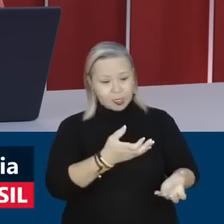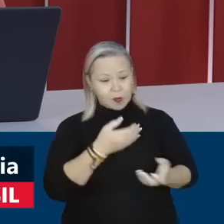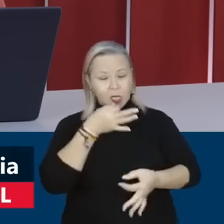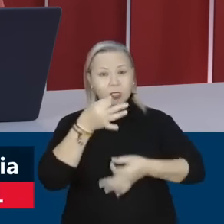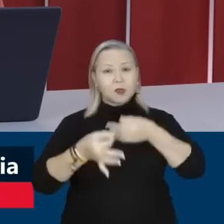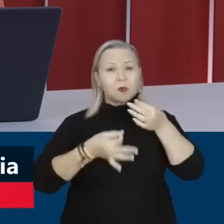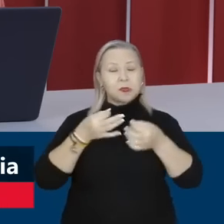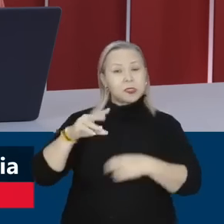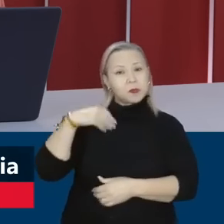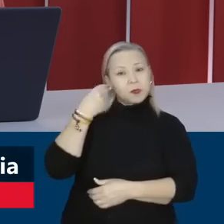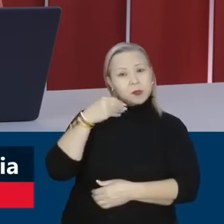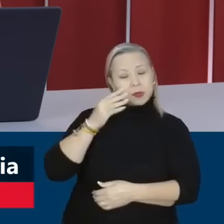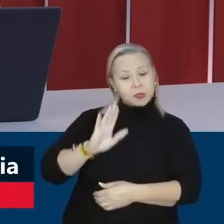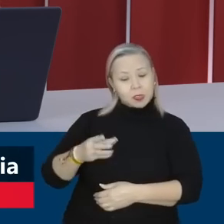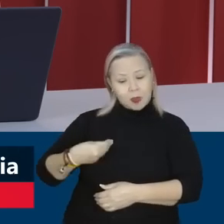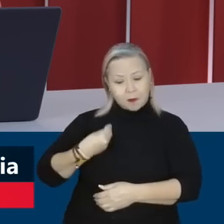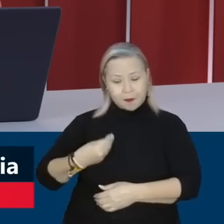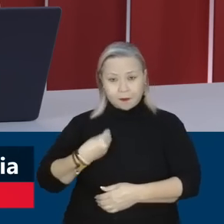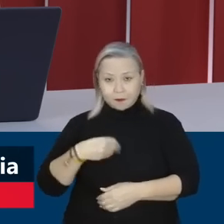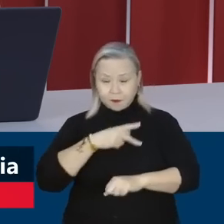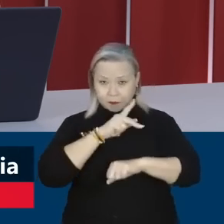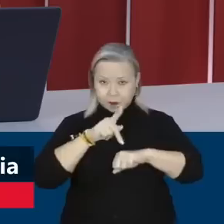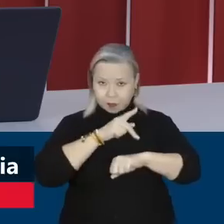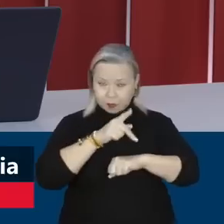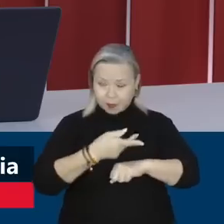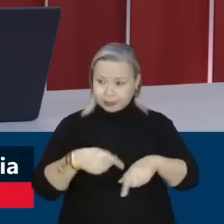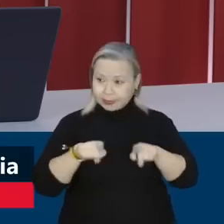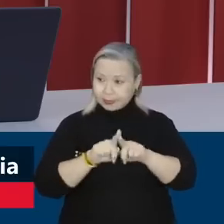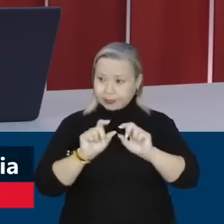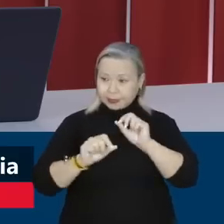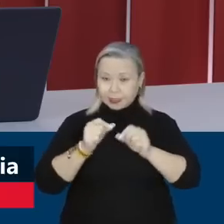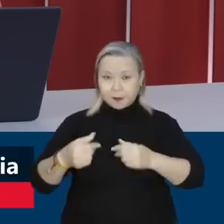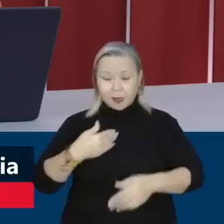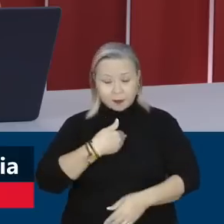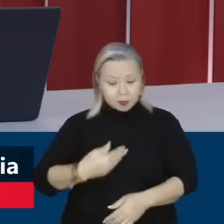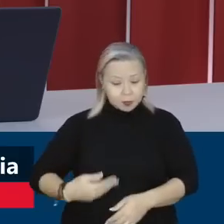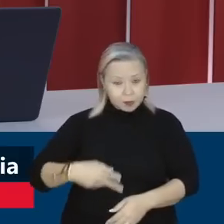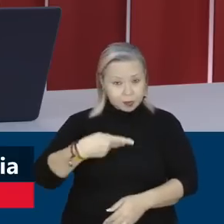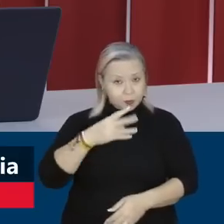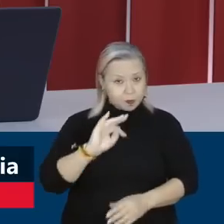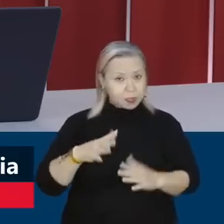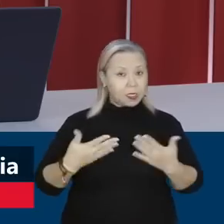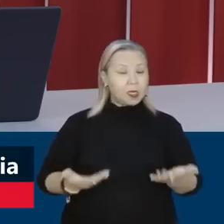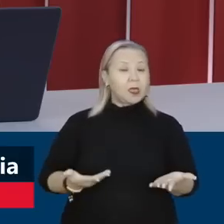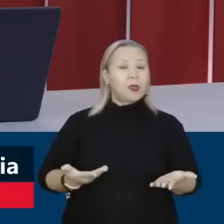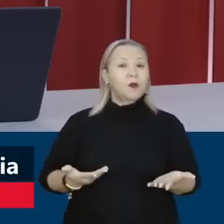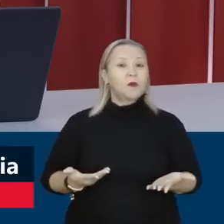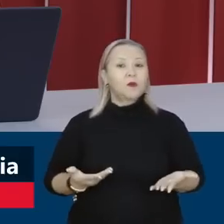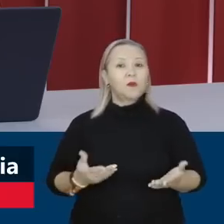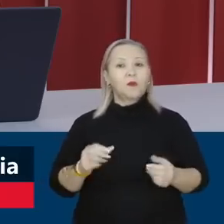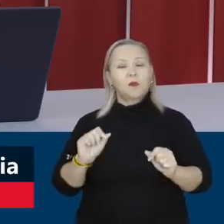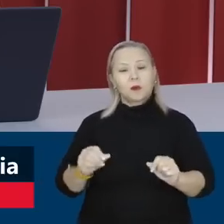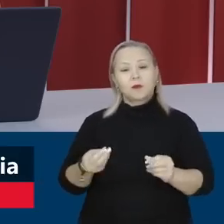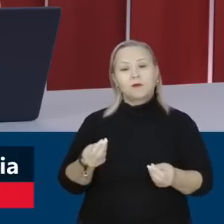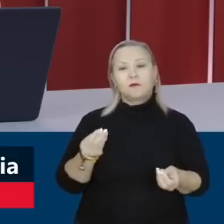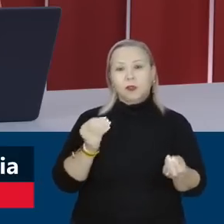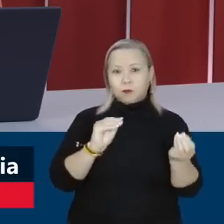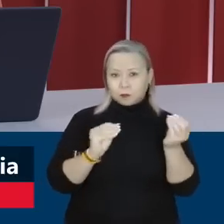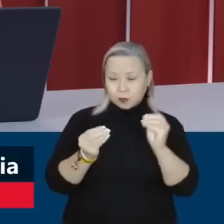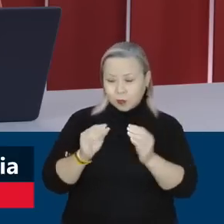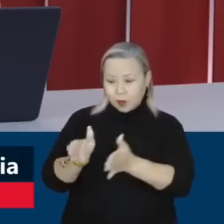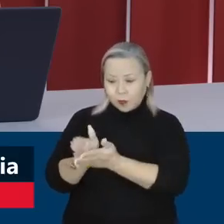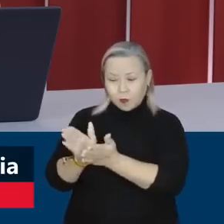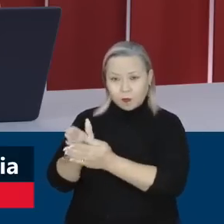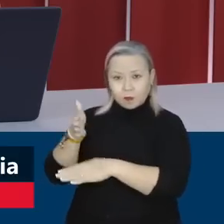uma experiência já vivida pelo país e também pelos governos do PT quando eles colocaram, né, quando foi colocado o pobre